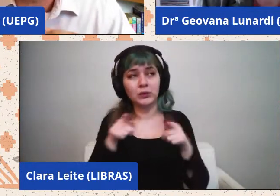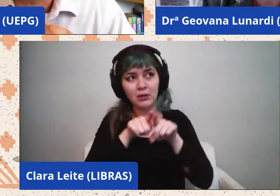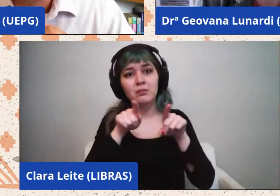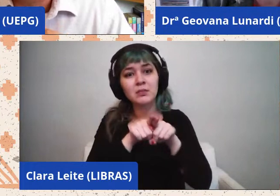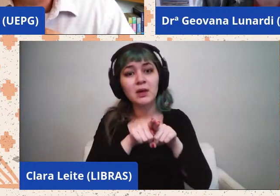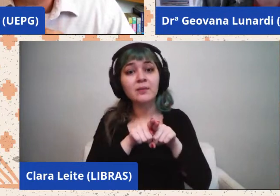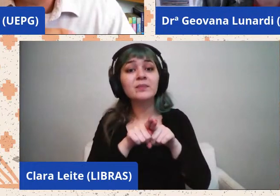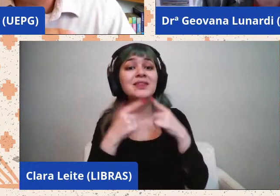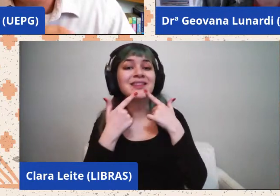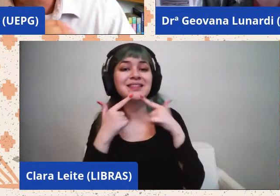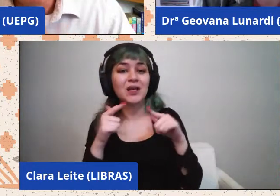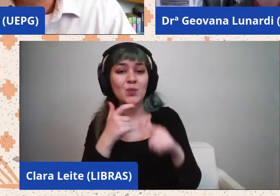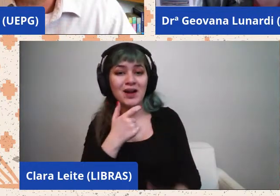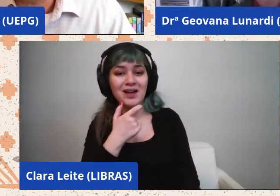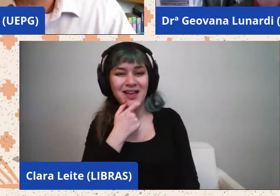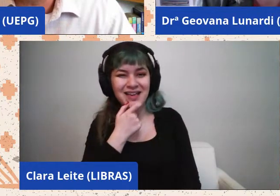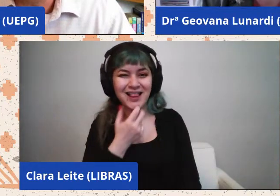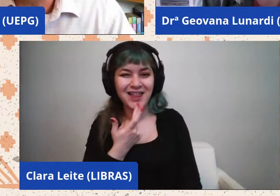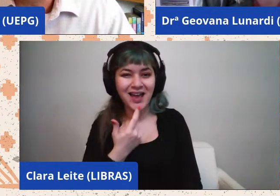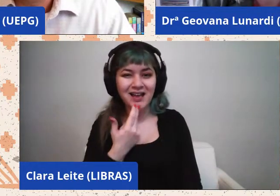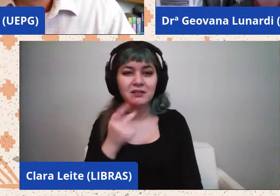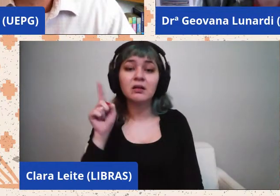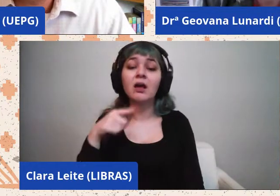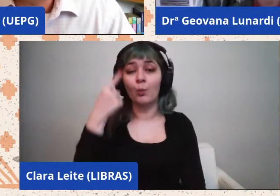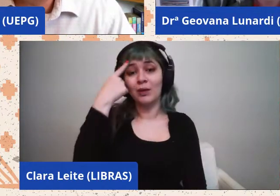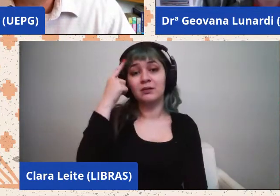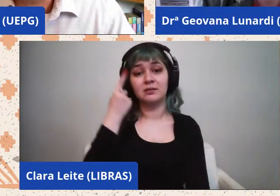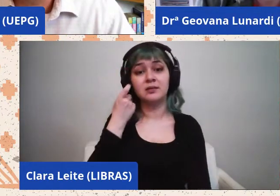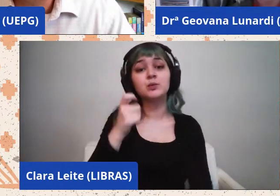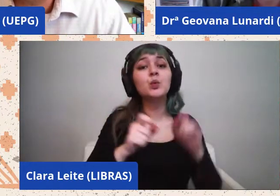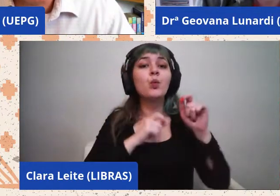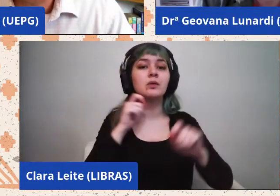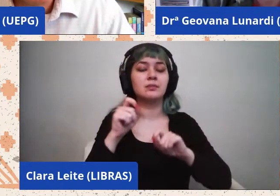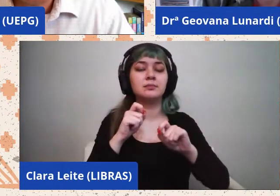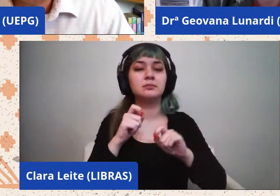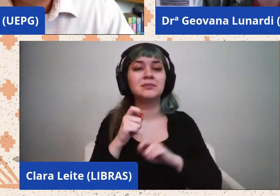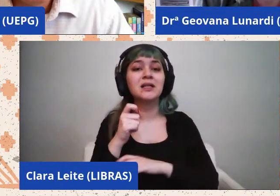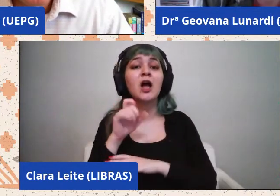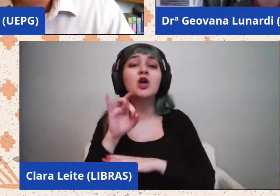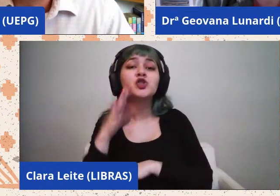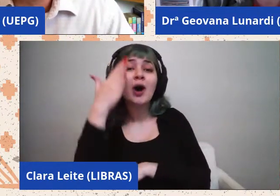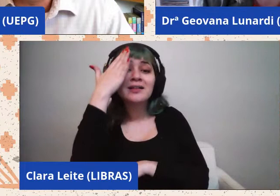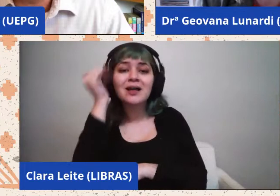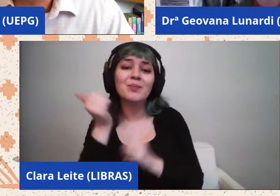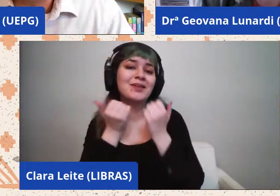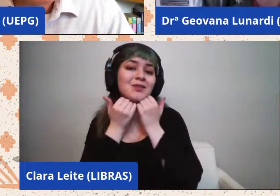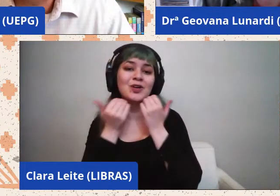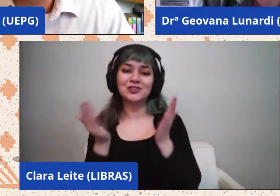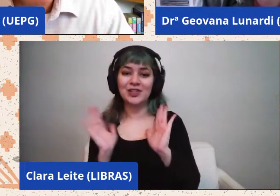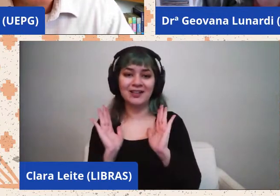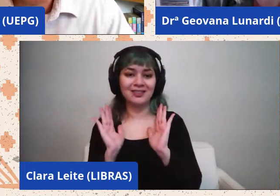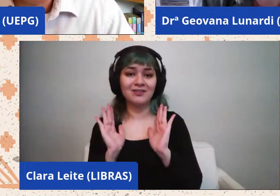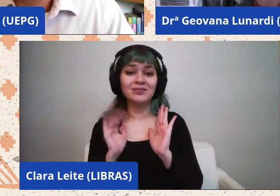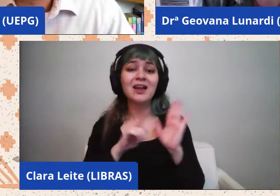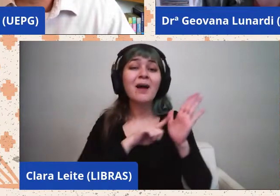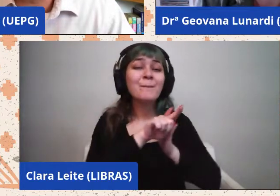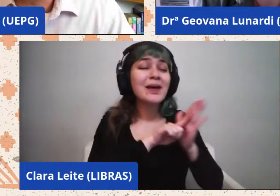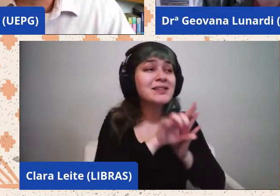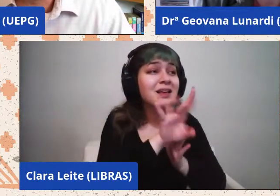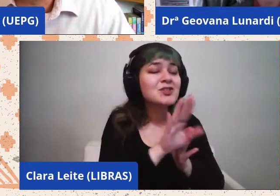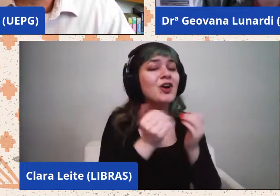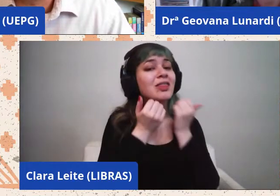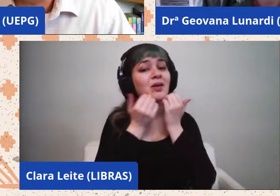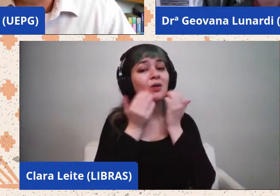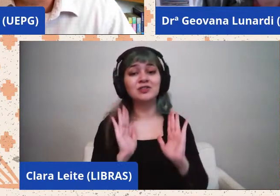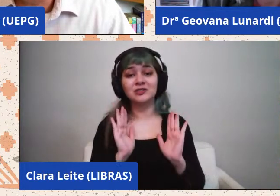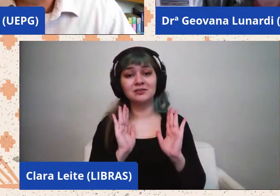língua inglesa, é uma ideia muito interessante. Saber não basta. Pesquisar não basta. Tudo